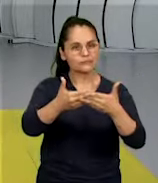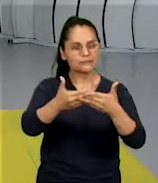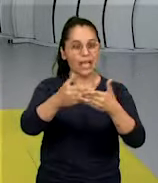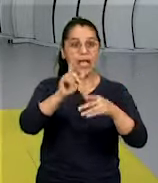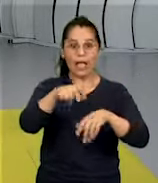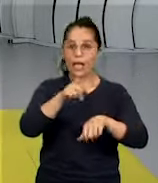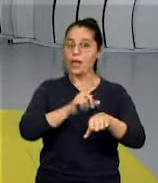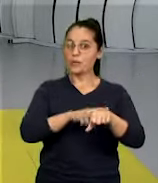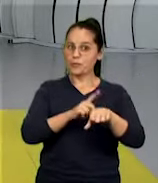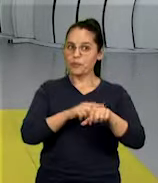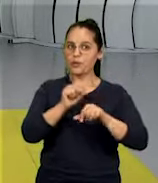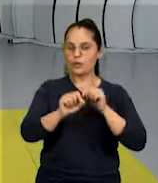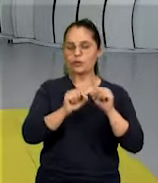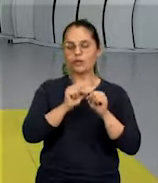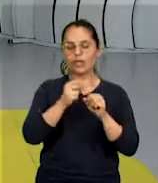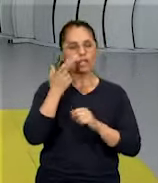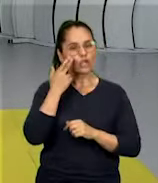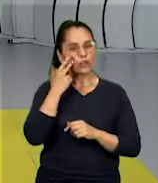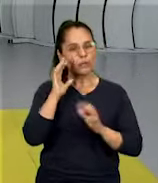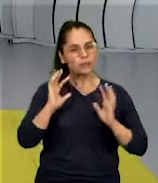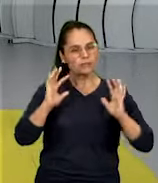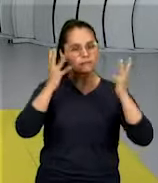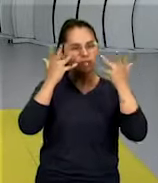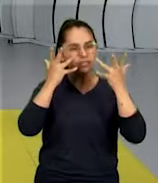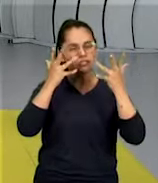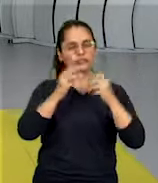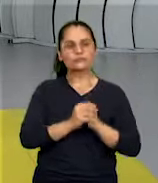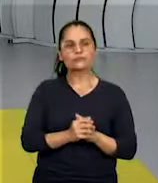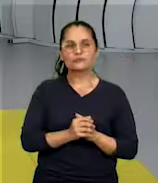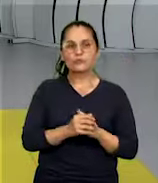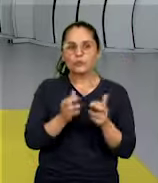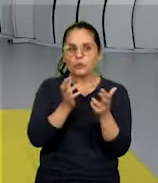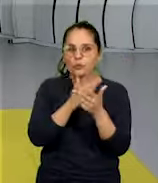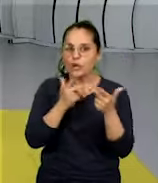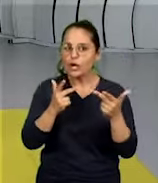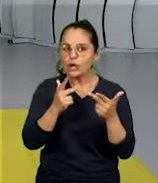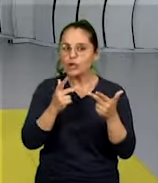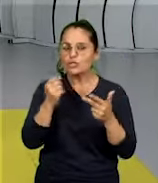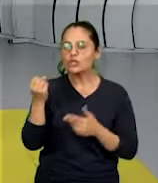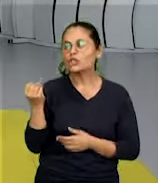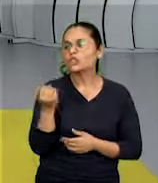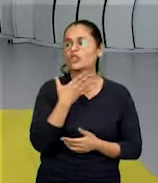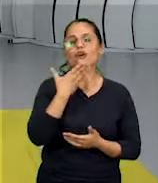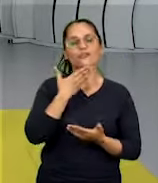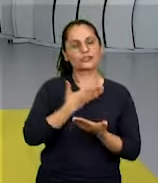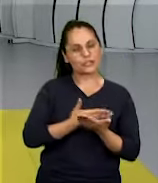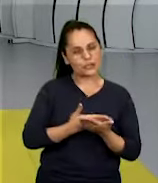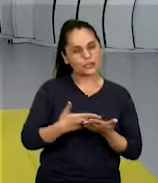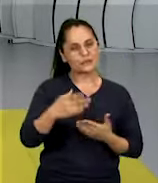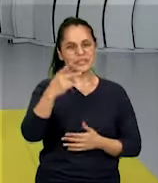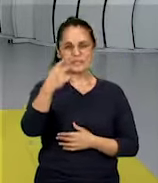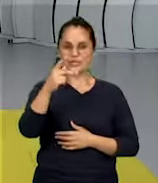são momentos que normalmente são festivos para comemorar uma coisa nova que começa